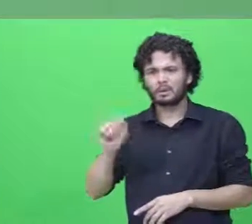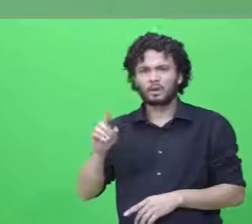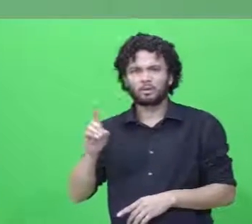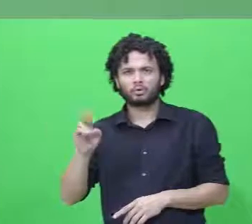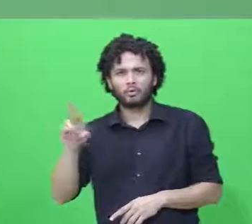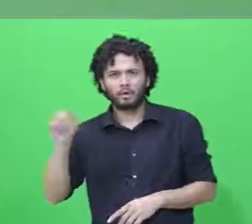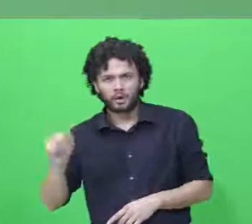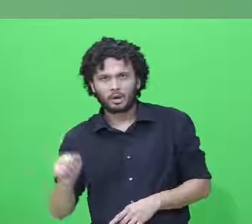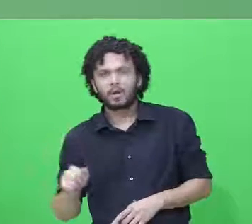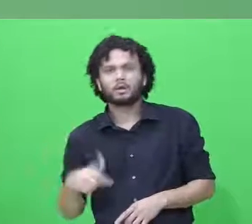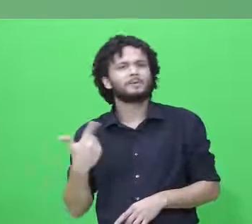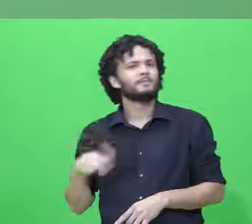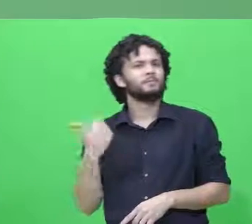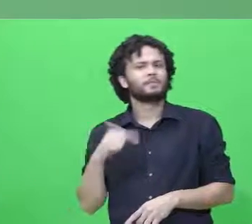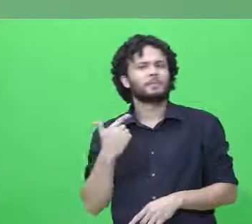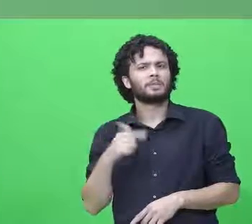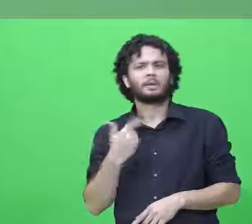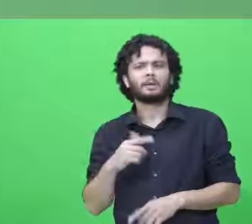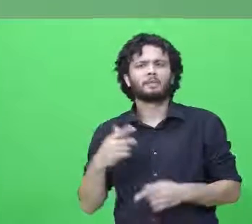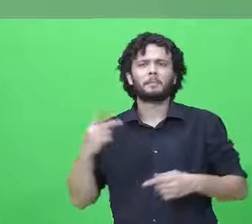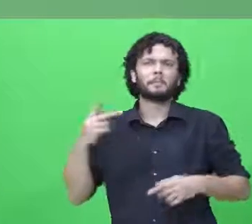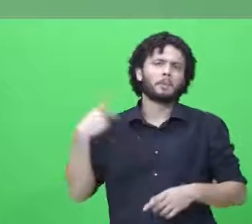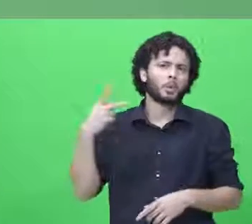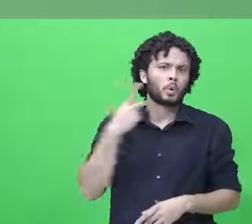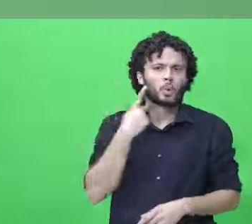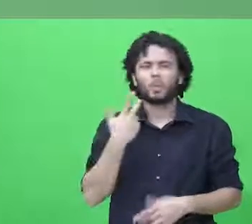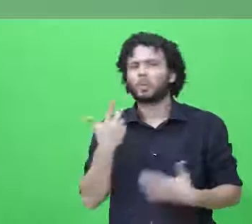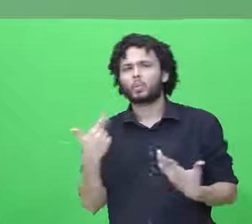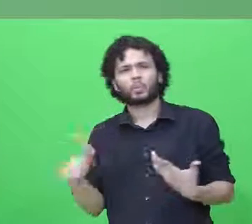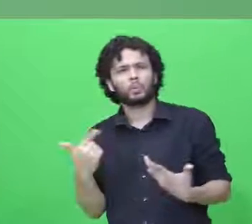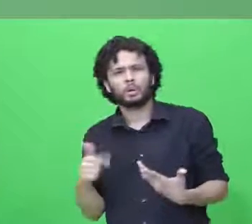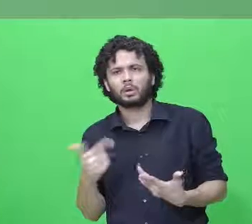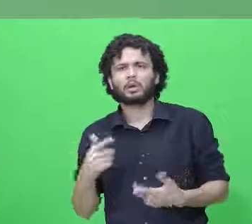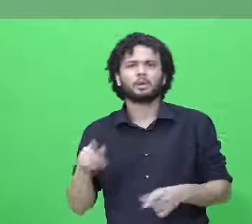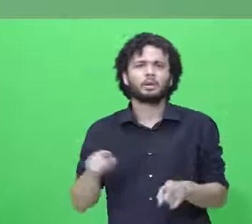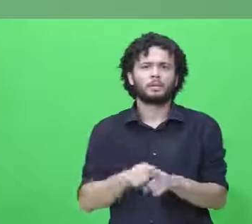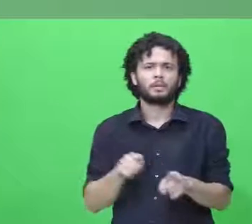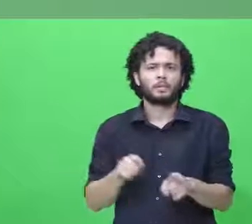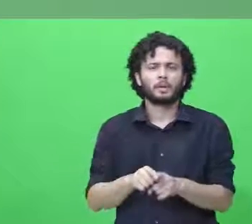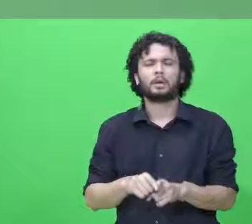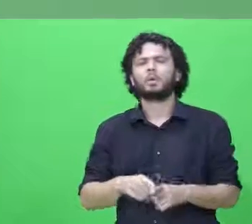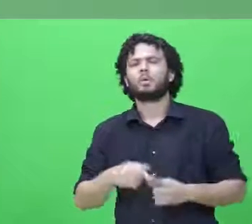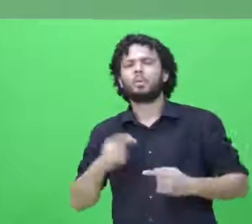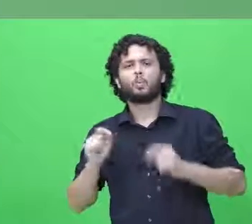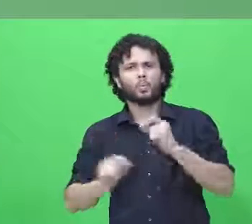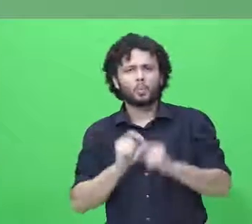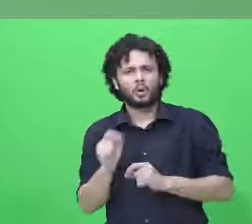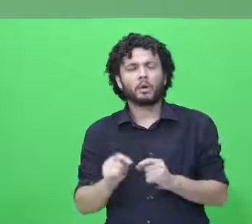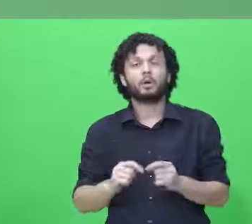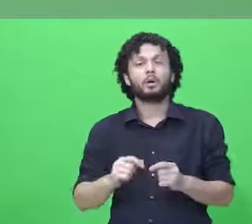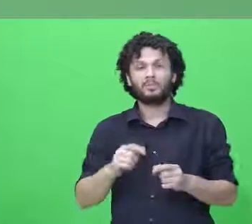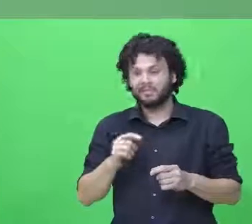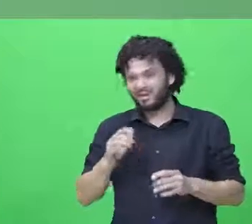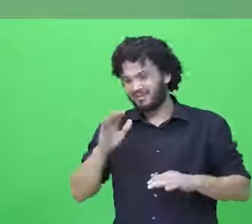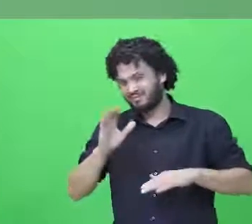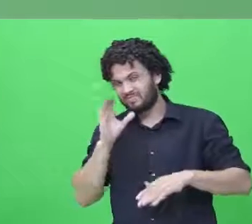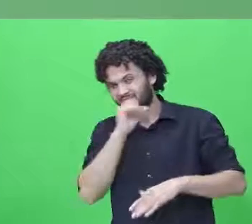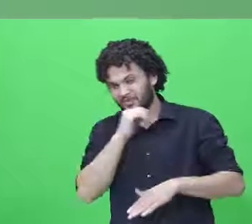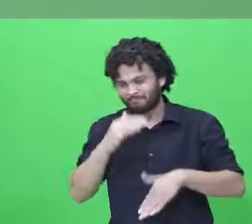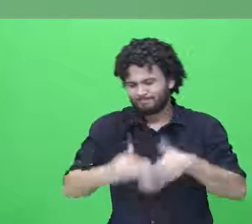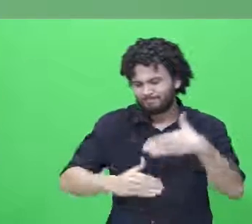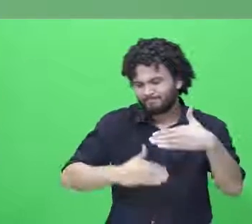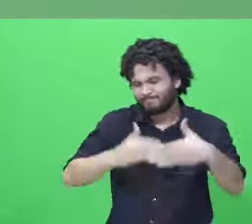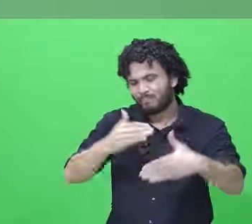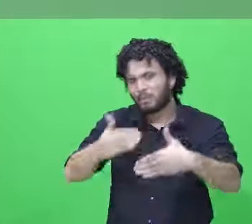Novo, não existe partido político, né? Há, então, fortemente esse sindicalismo pelego. Então, aos poucos, os